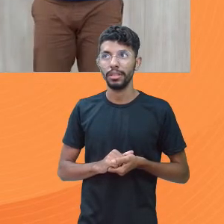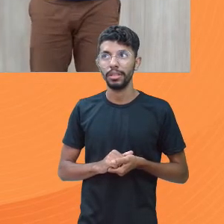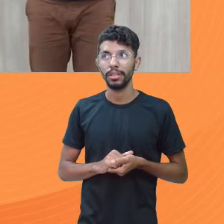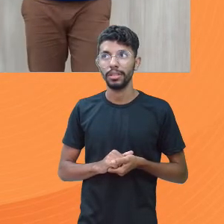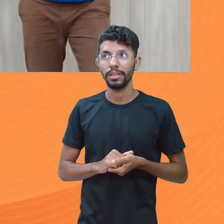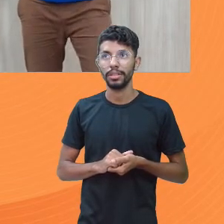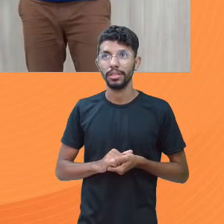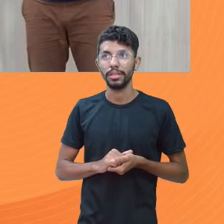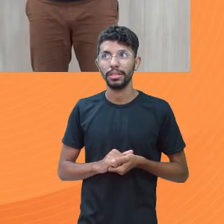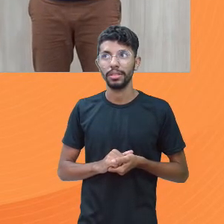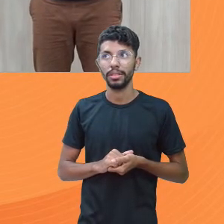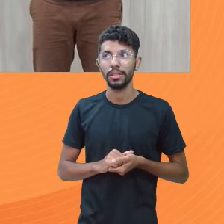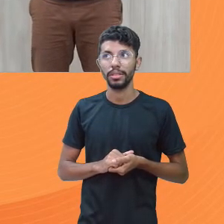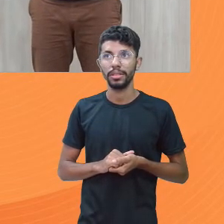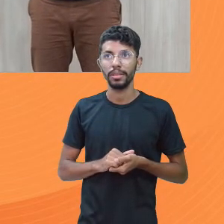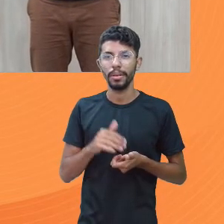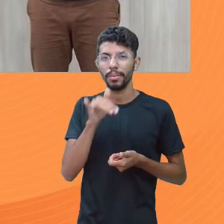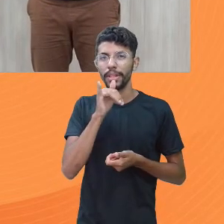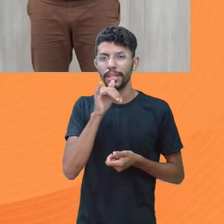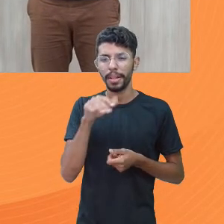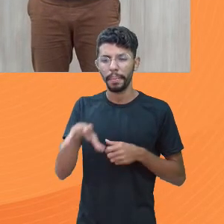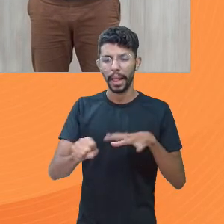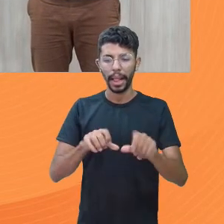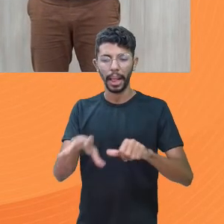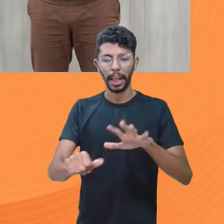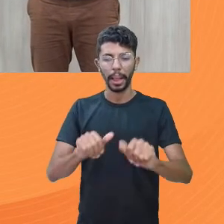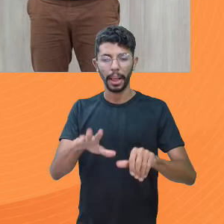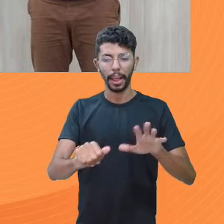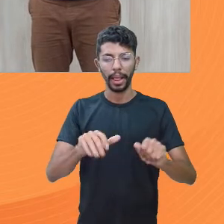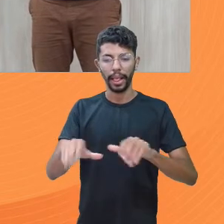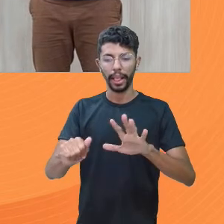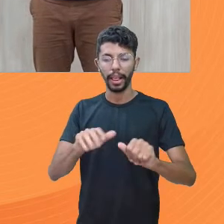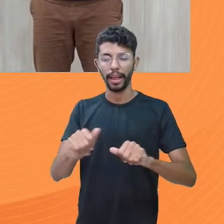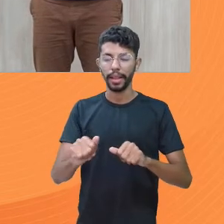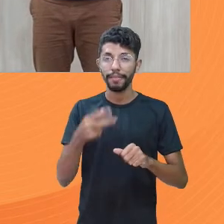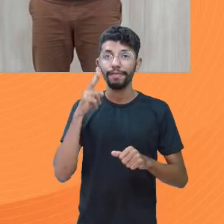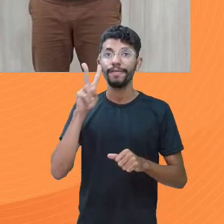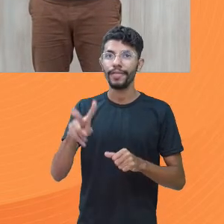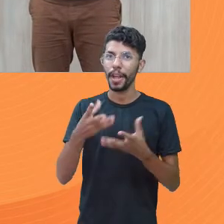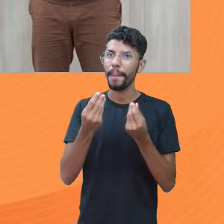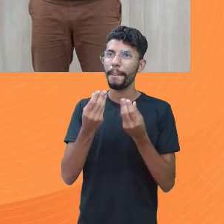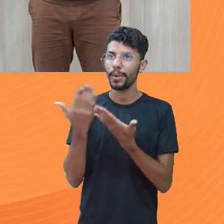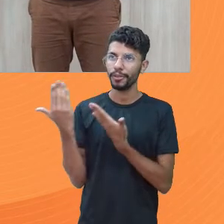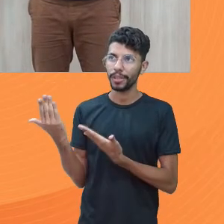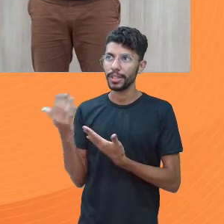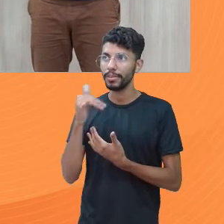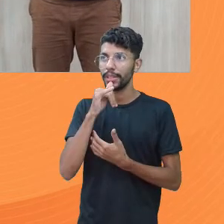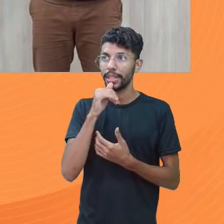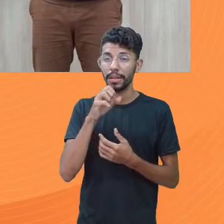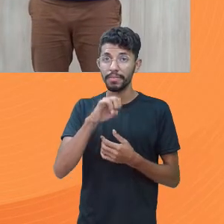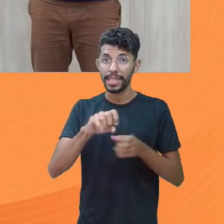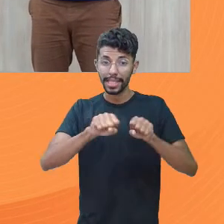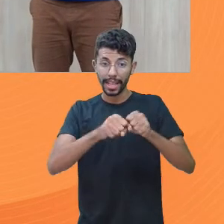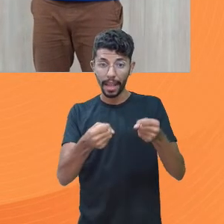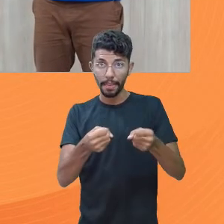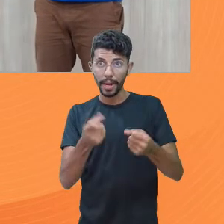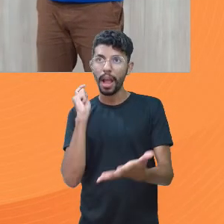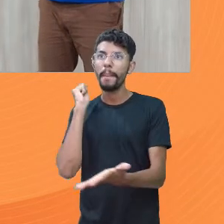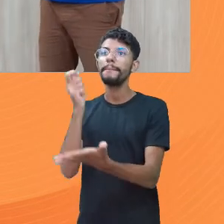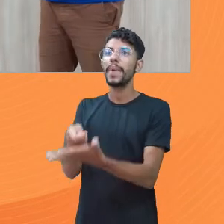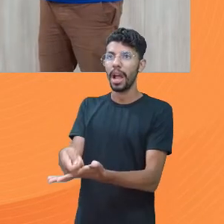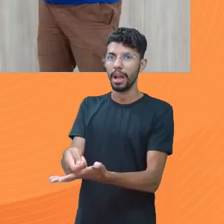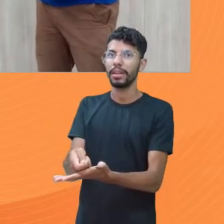toque, certo? Ou seja, aquela mania de mexer. Você vê isso muito em lojinhas chinesas, né? Quebrou, pagou, tem lá a placazinha. Eita